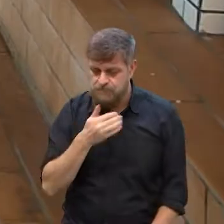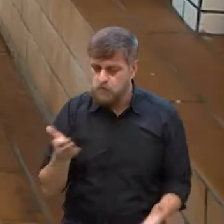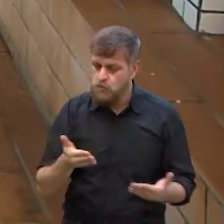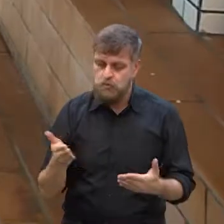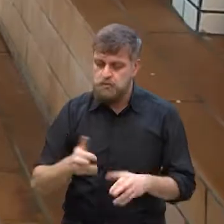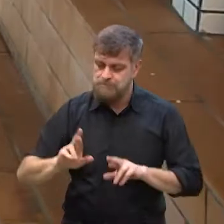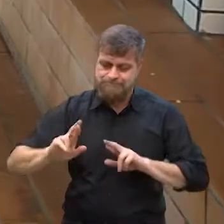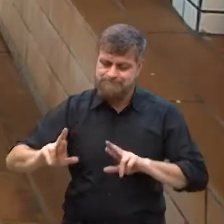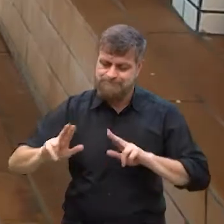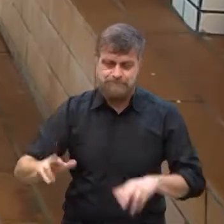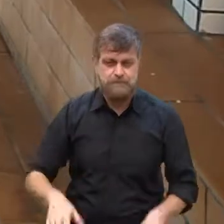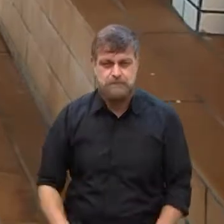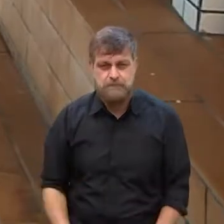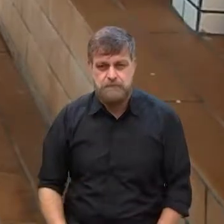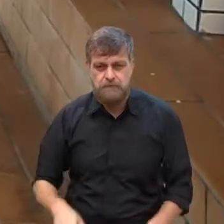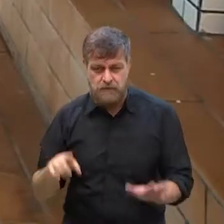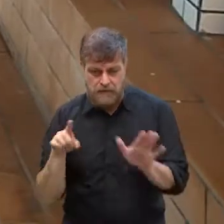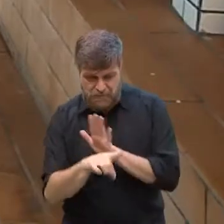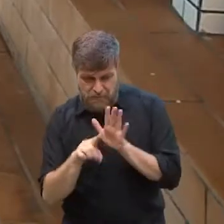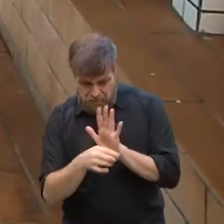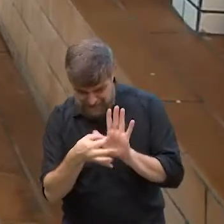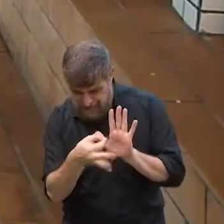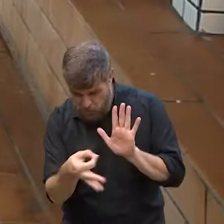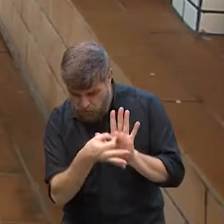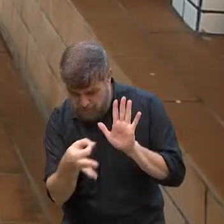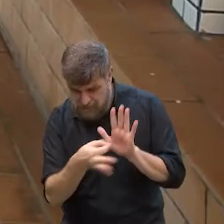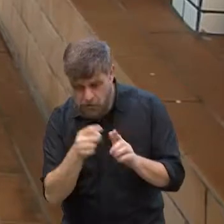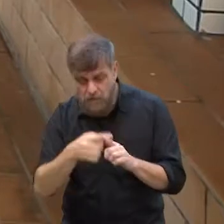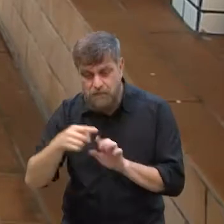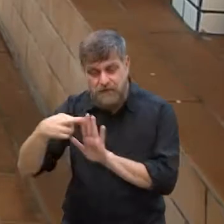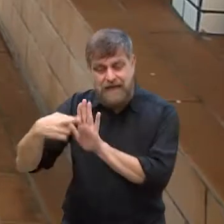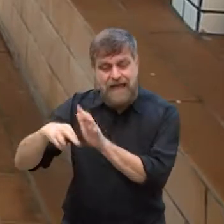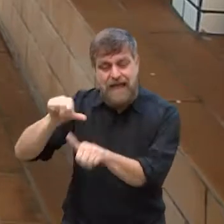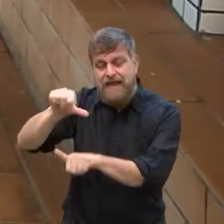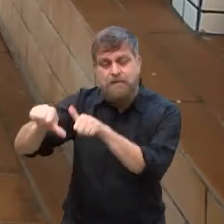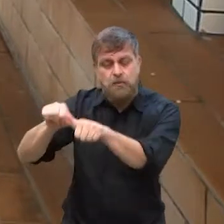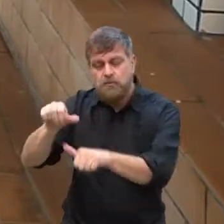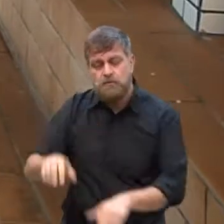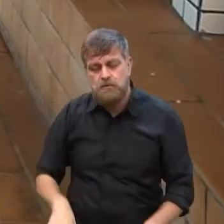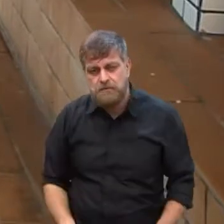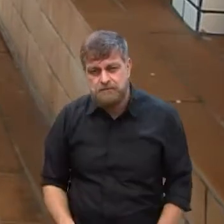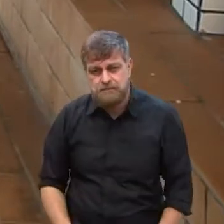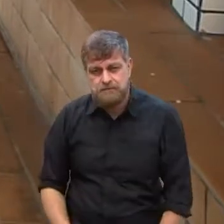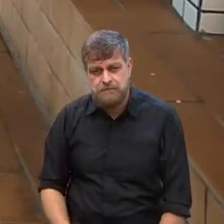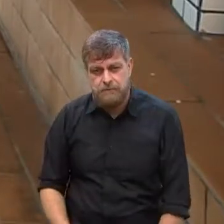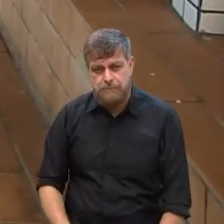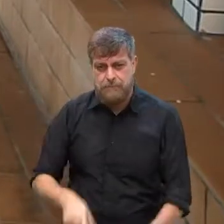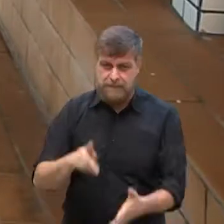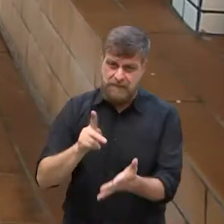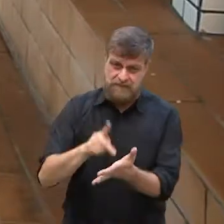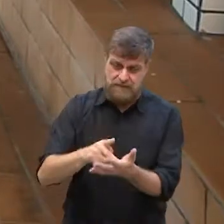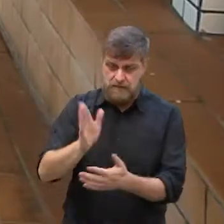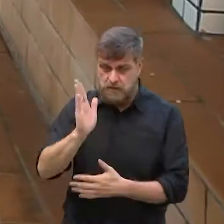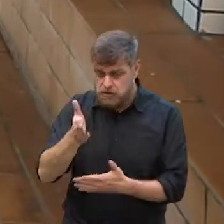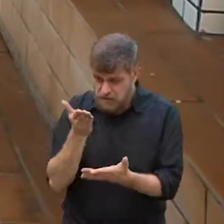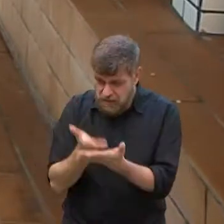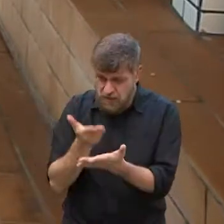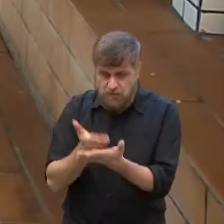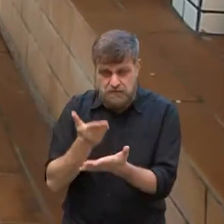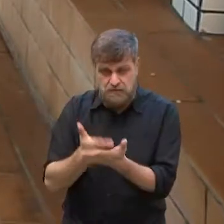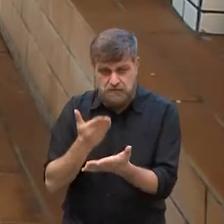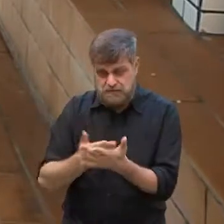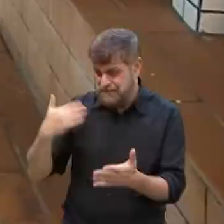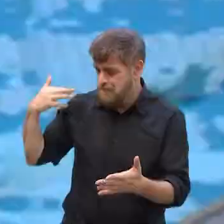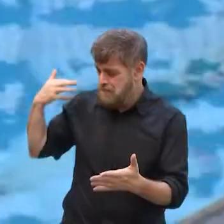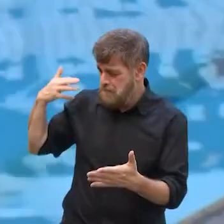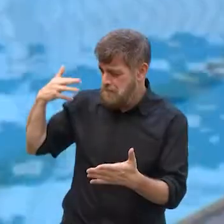Vocês atletas foram consultados e por que houve essa mudança? É um pedido de quem? Na verdade já é um estudo que eles vêm fazendo há um